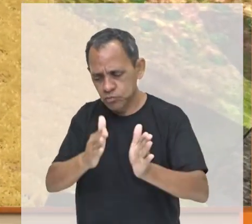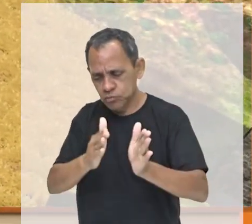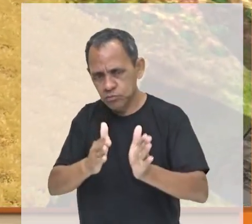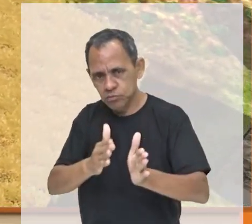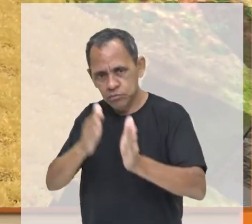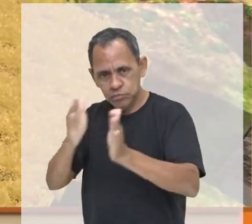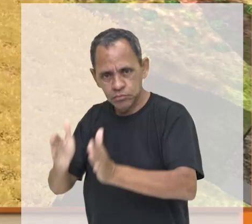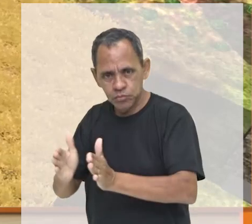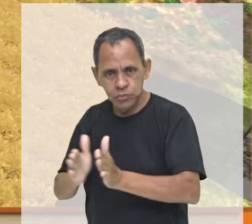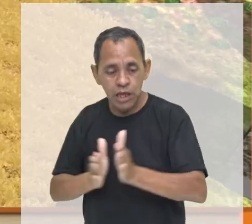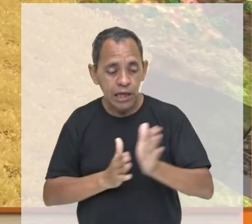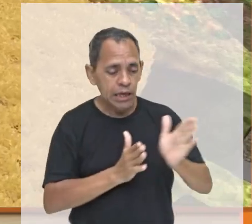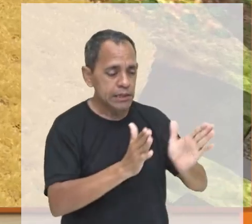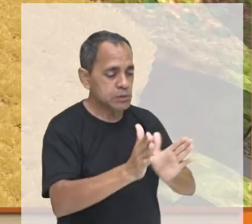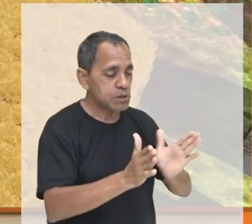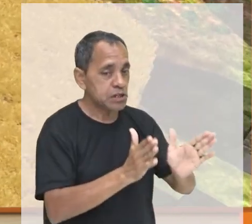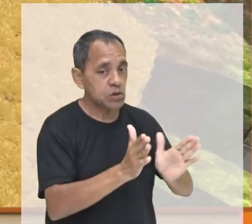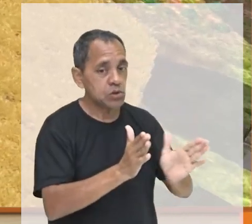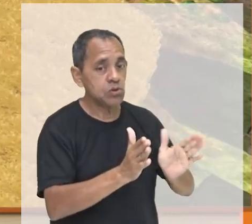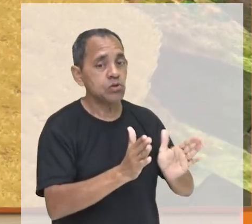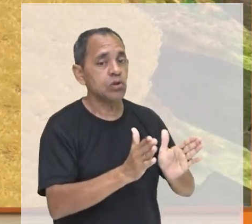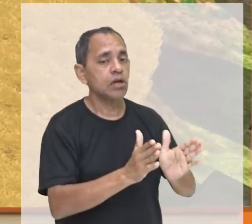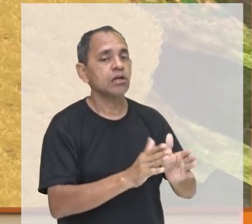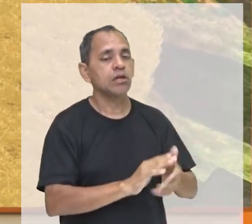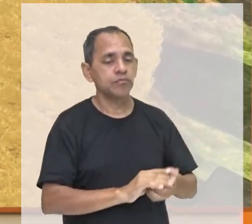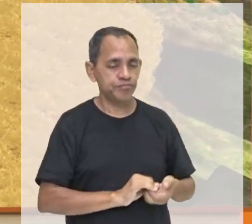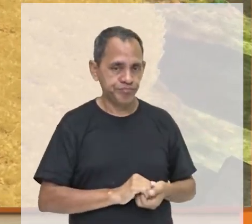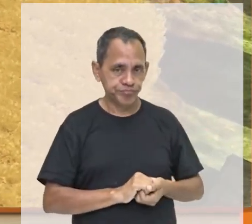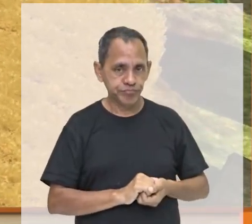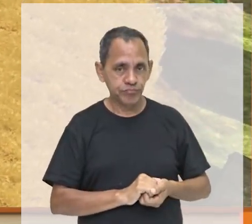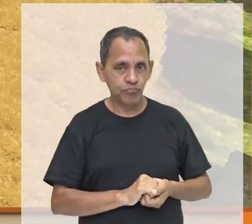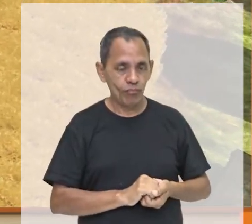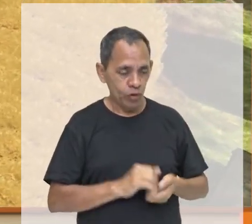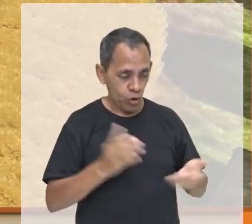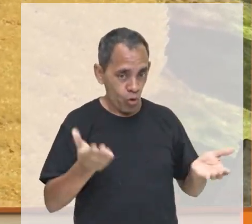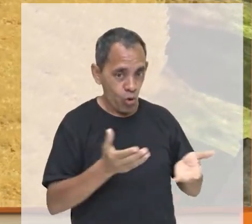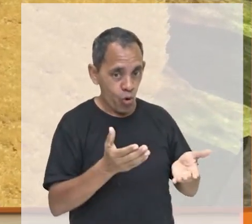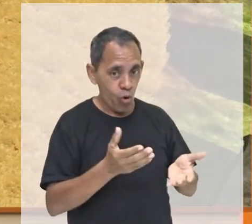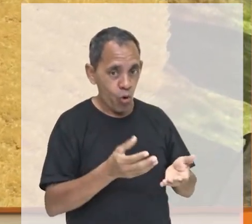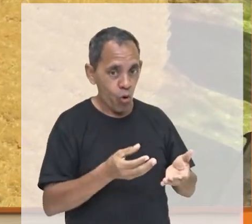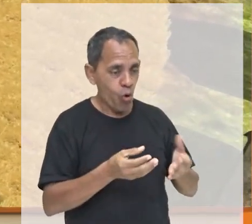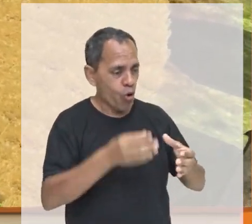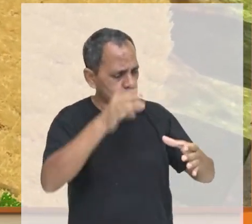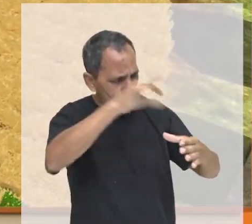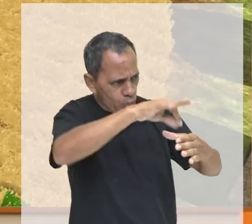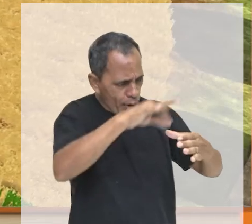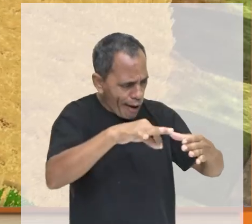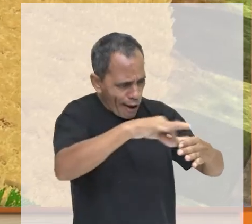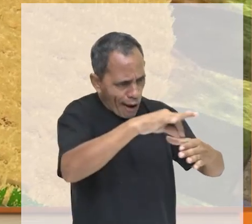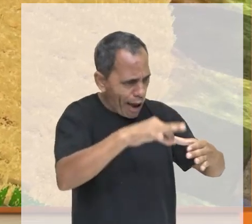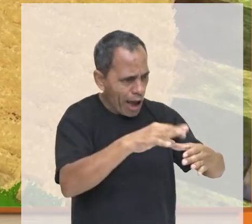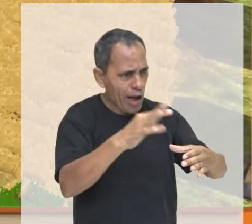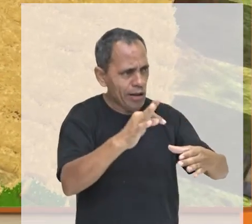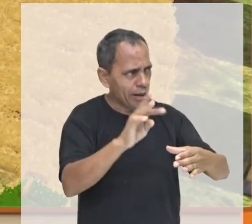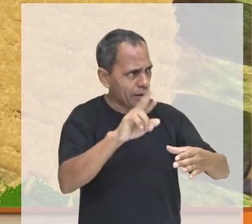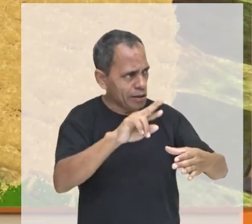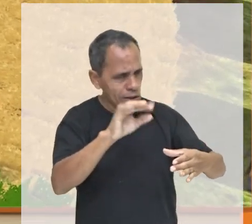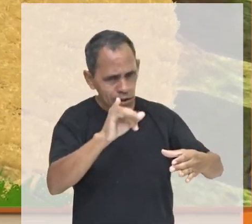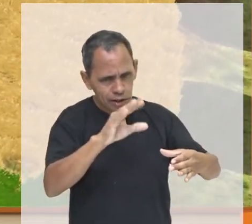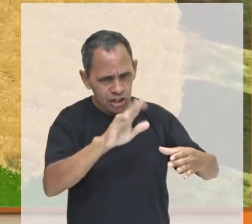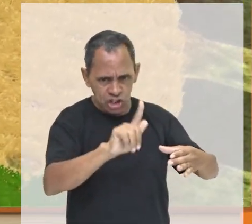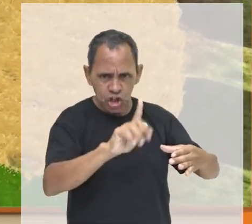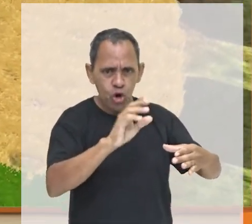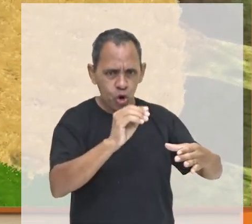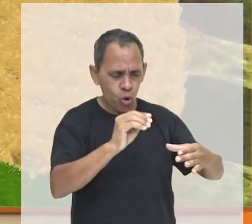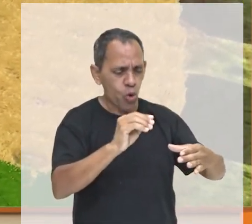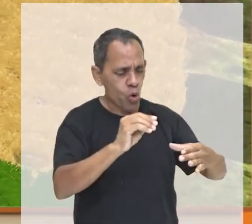da cana-de-açúcar, enquanto na área em que hoje é o trigo, né, a gente utiliza a área